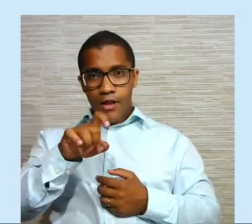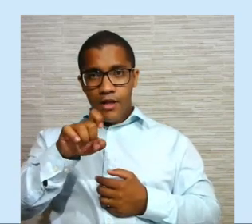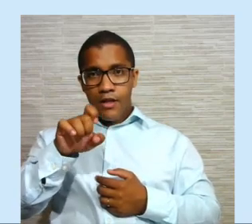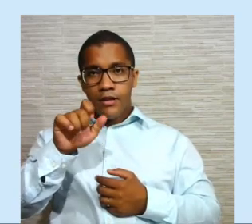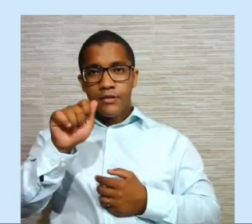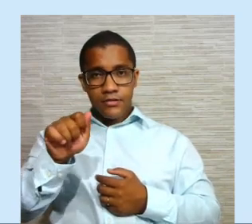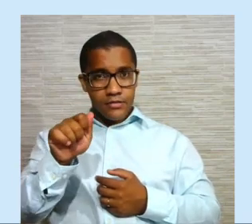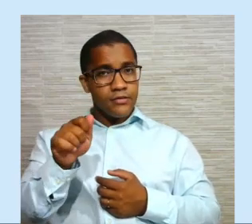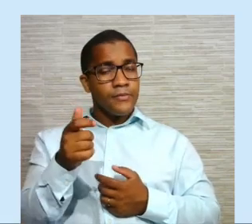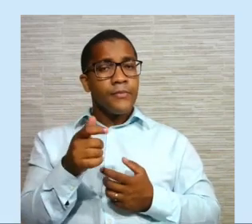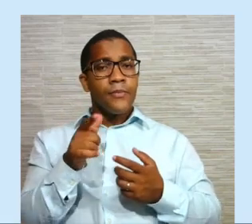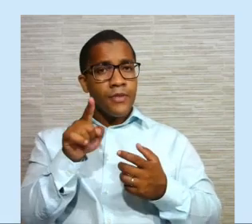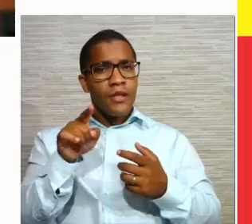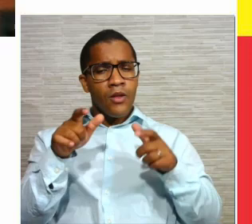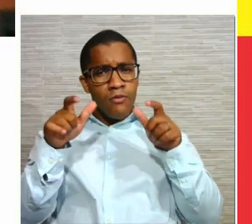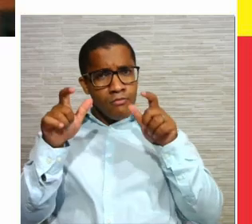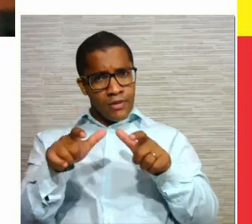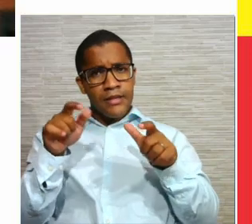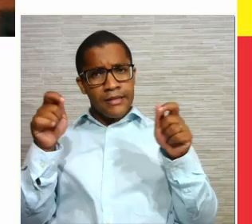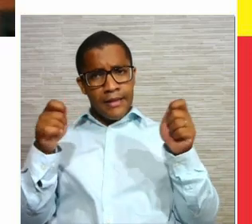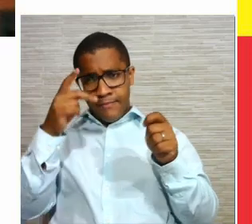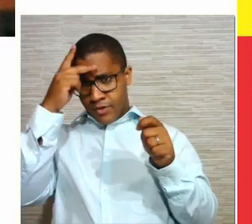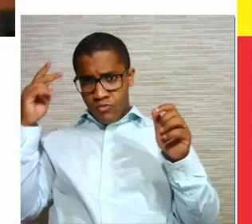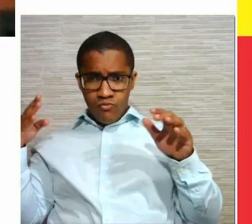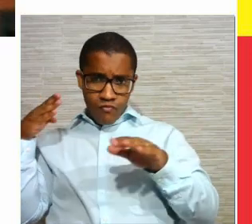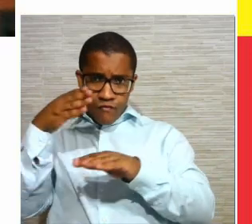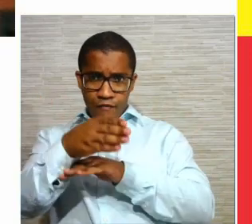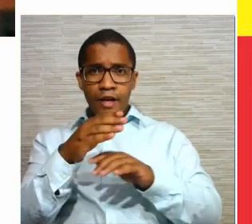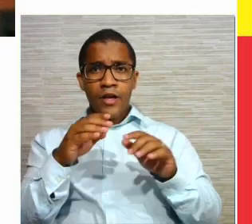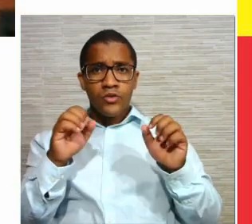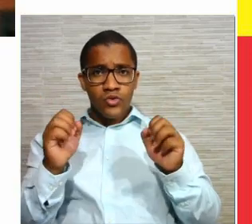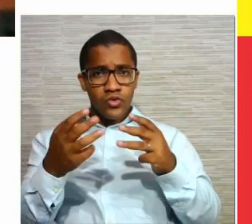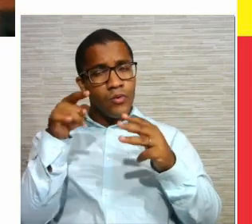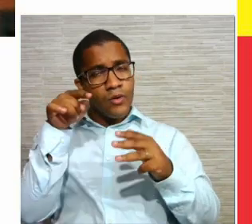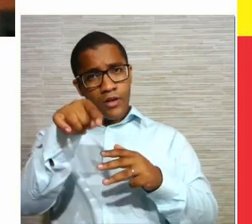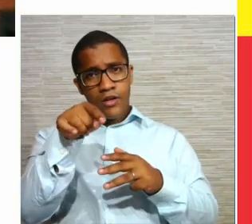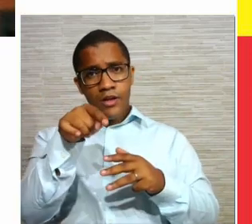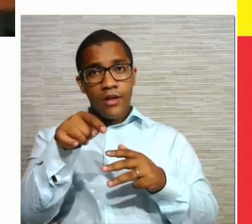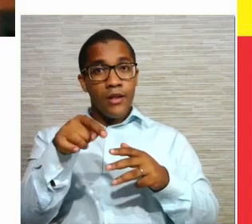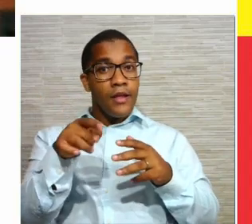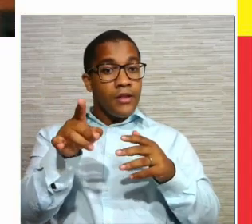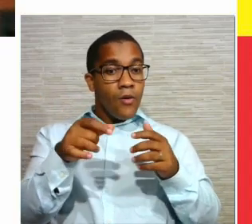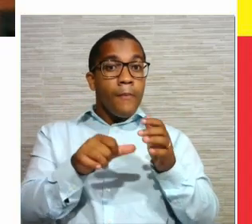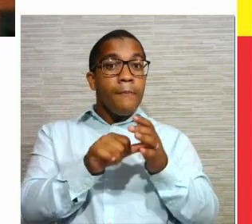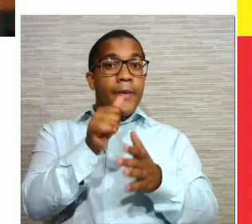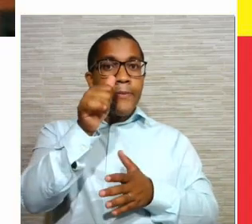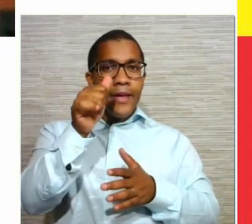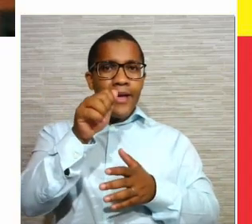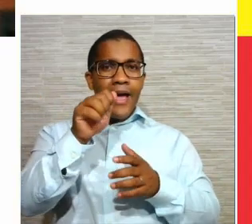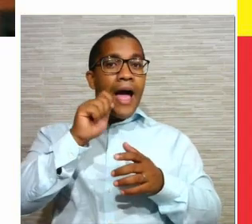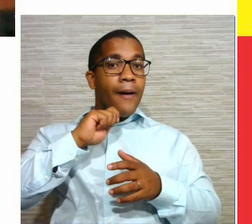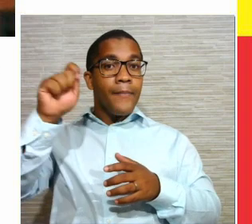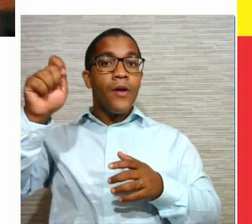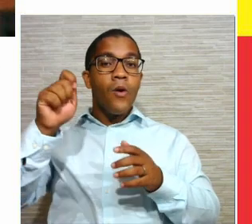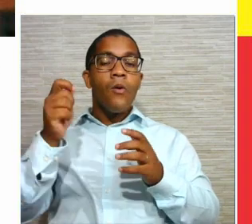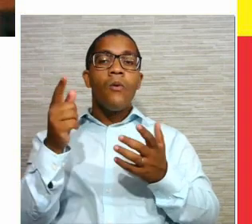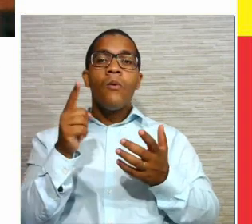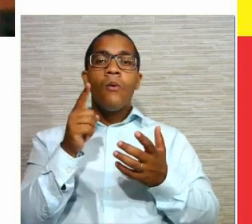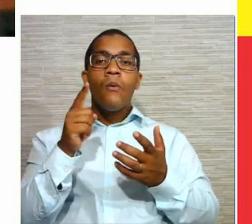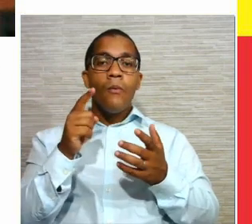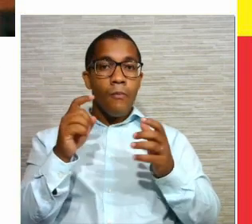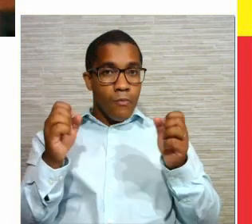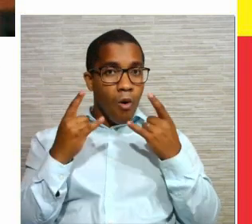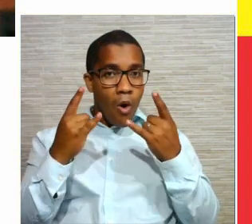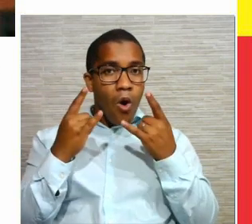Recife durante um bom período. A ordem da apresentação dessa primeira edição do Abril pro Rock foi na base do sorteio,